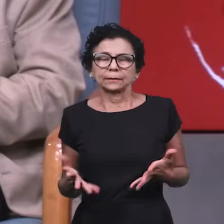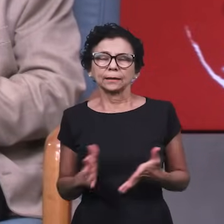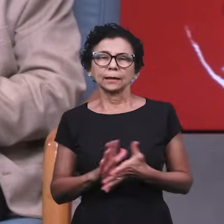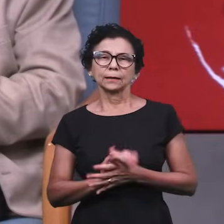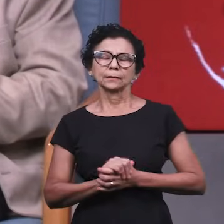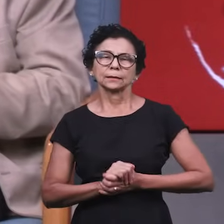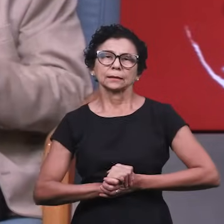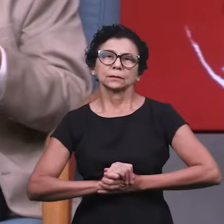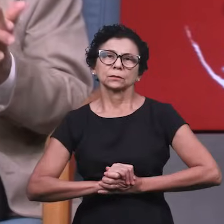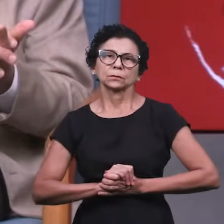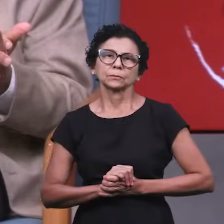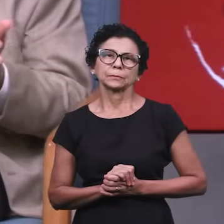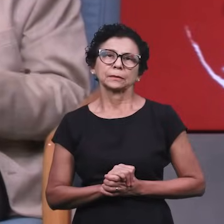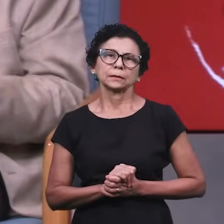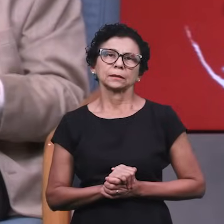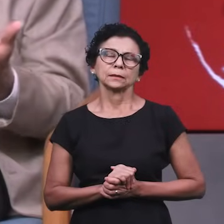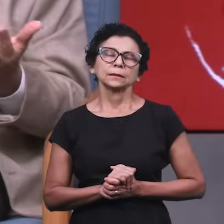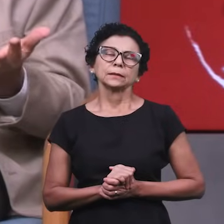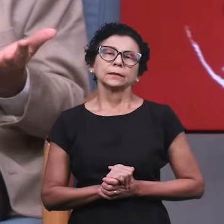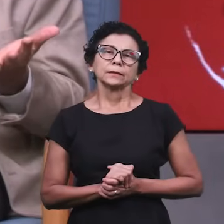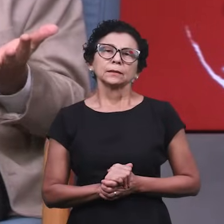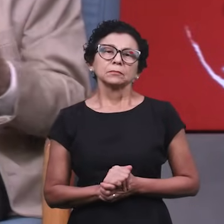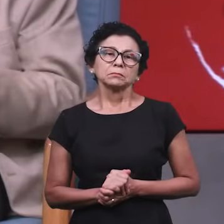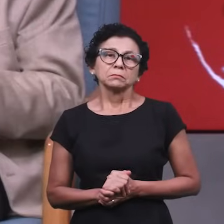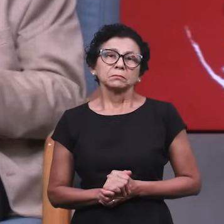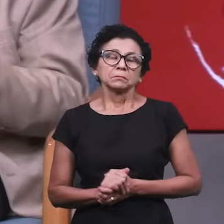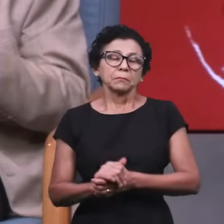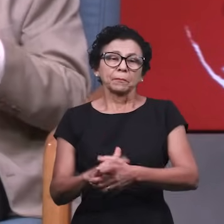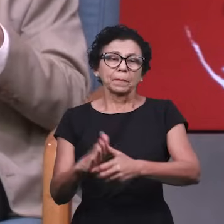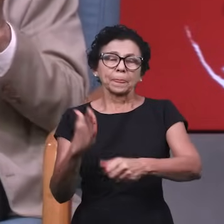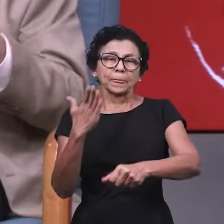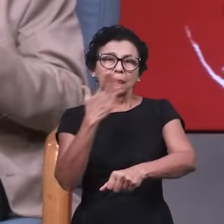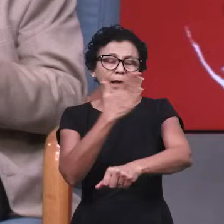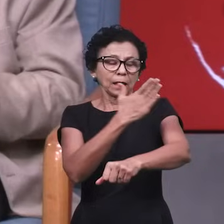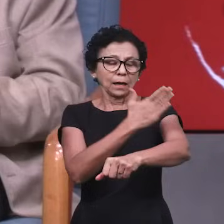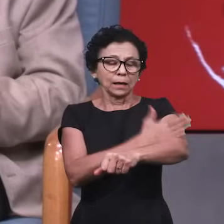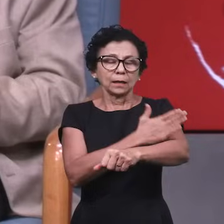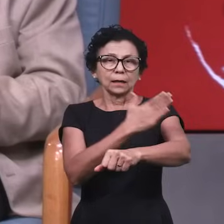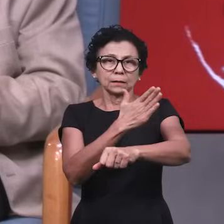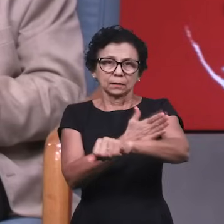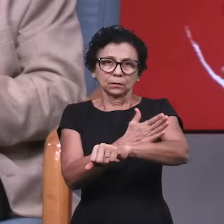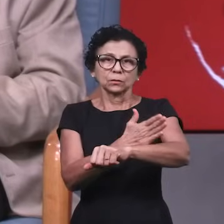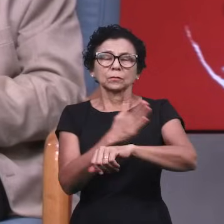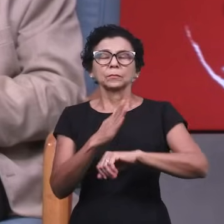porque ele compara a igreja com o corpo humano, então ele descreve,